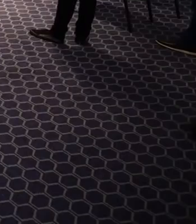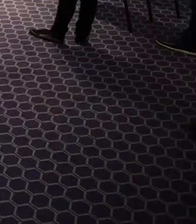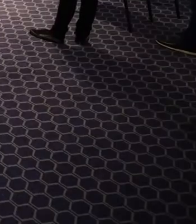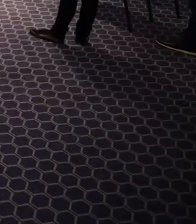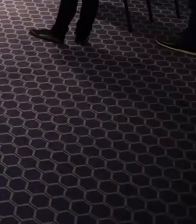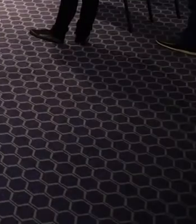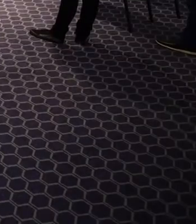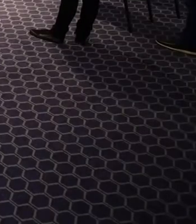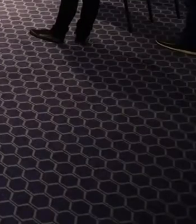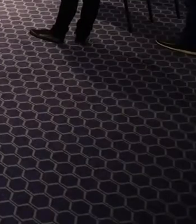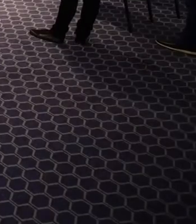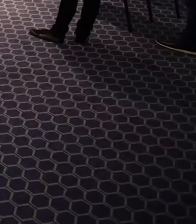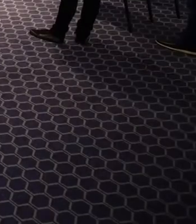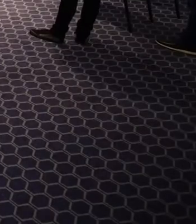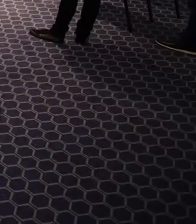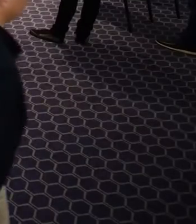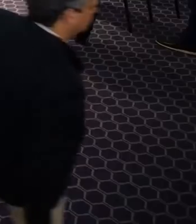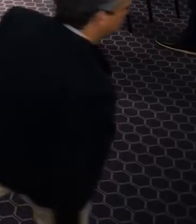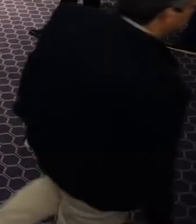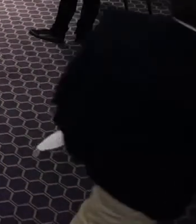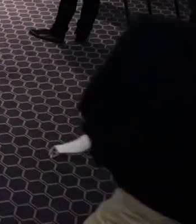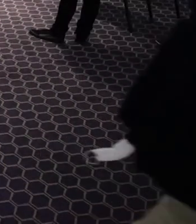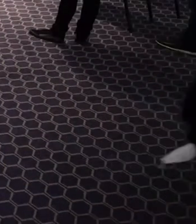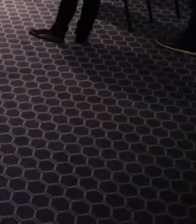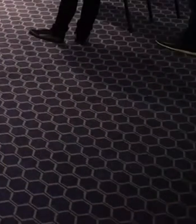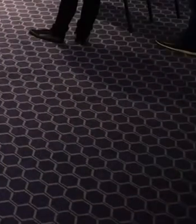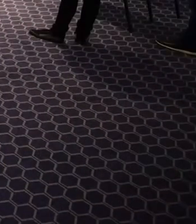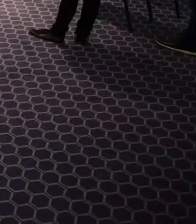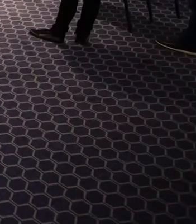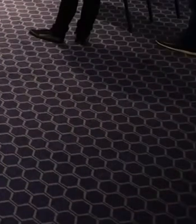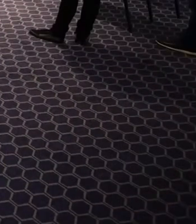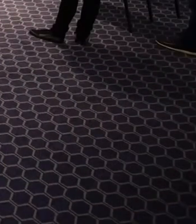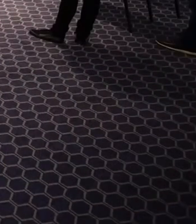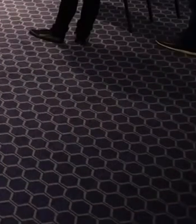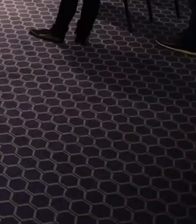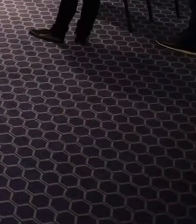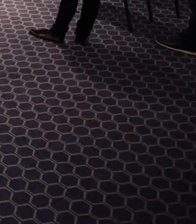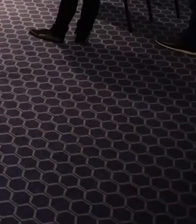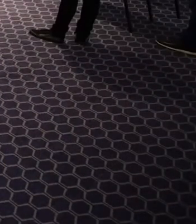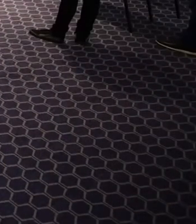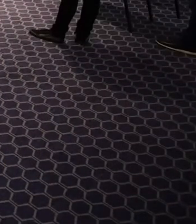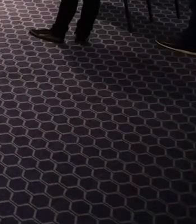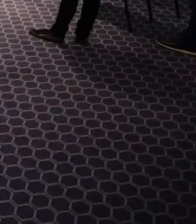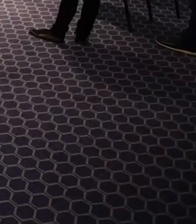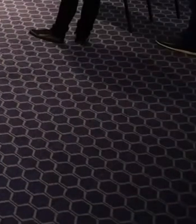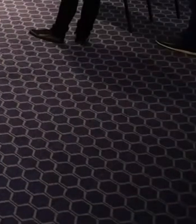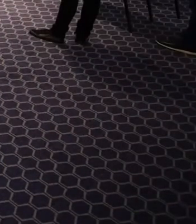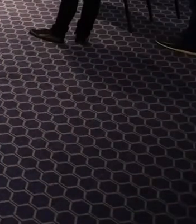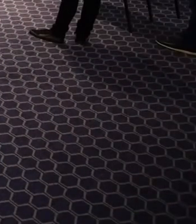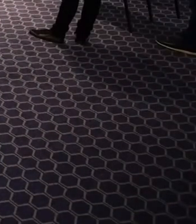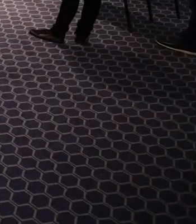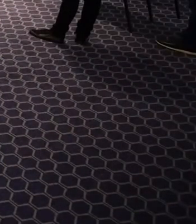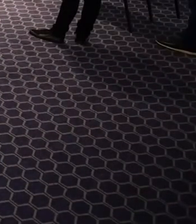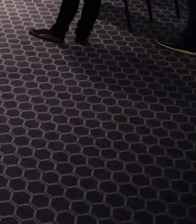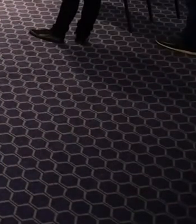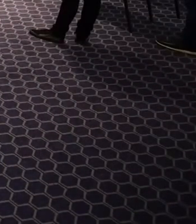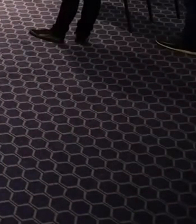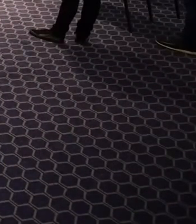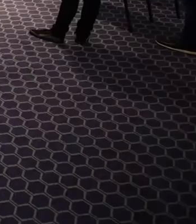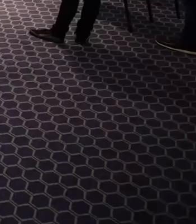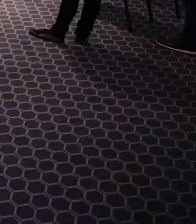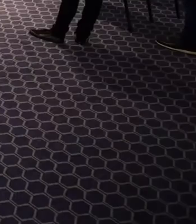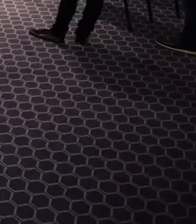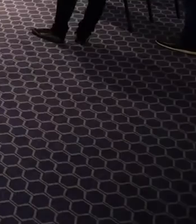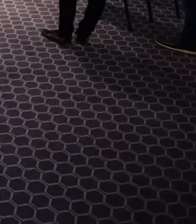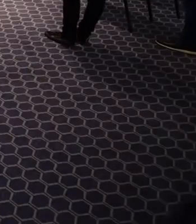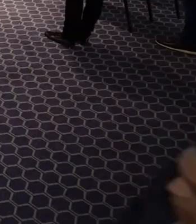Então, boa tarde novamente a todos. Nós estamos aqui com os presidentes, né, representantes dos 7 partidos que compõem aí o nosso